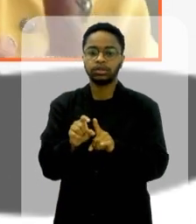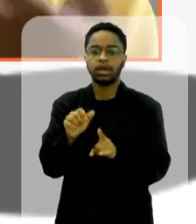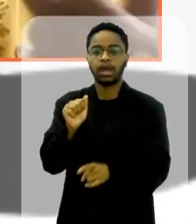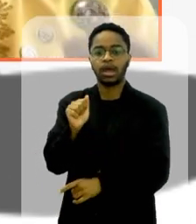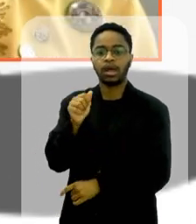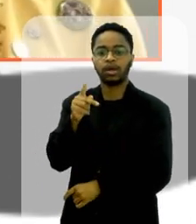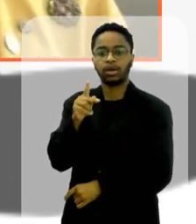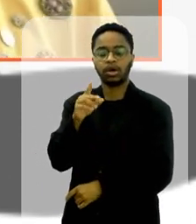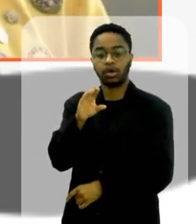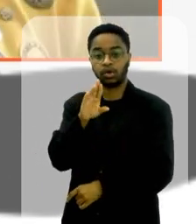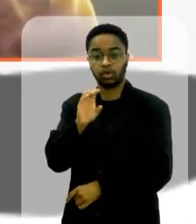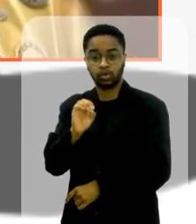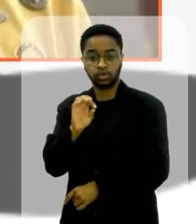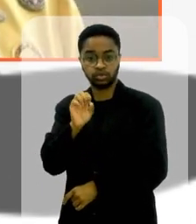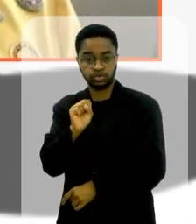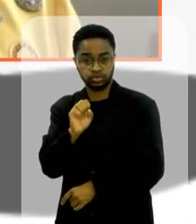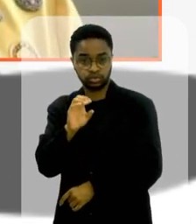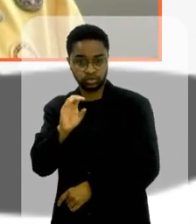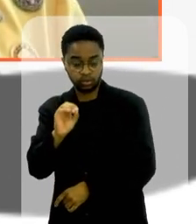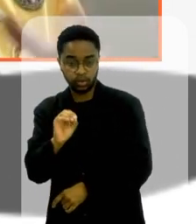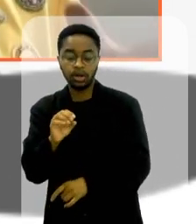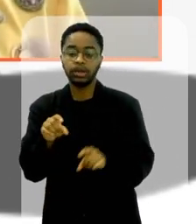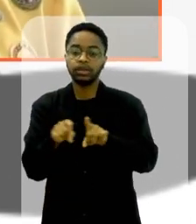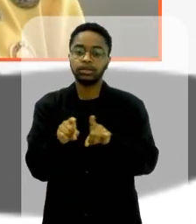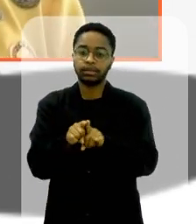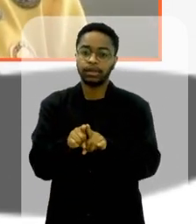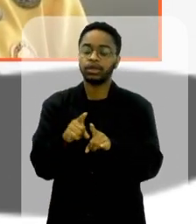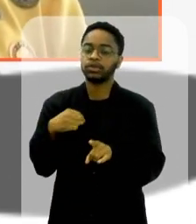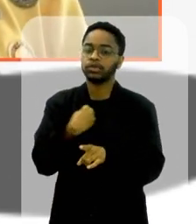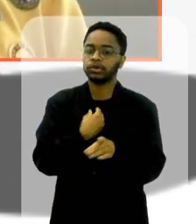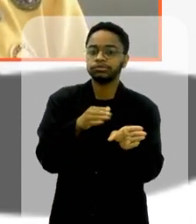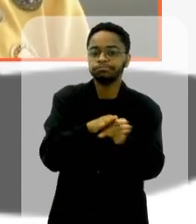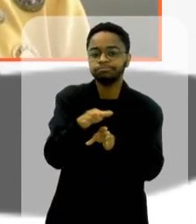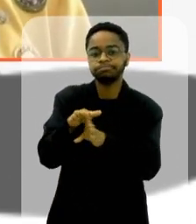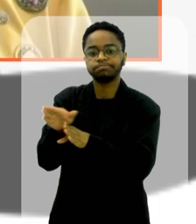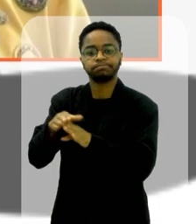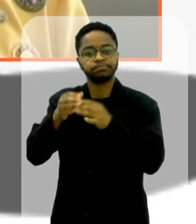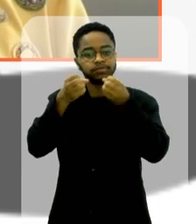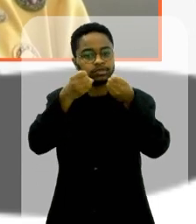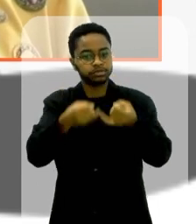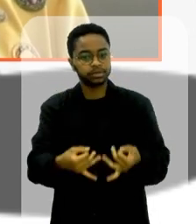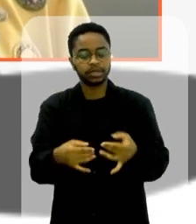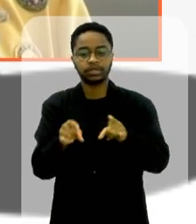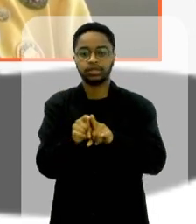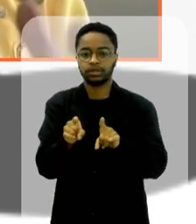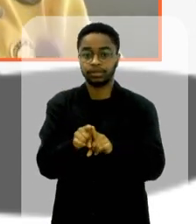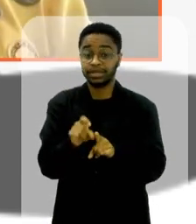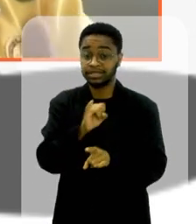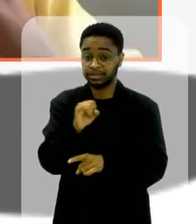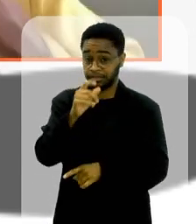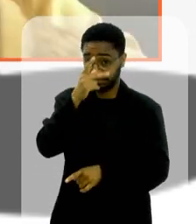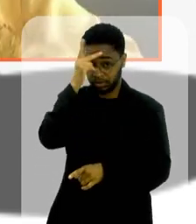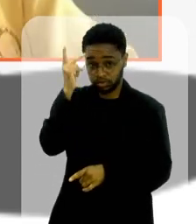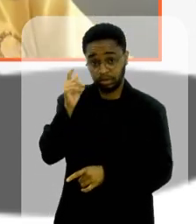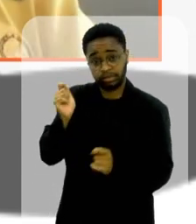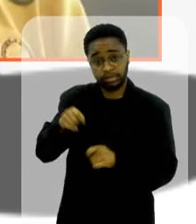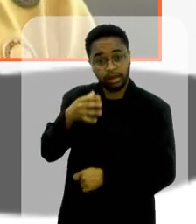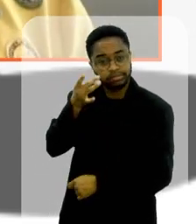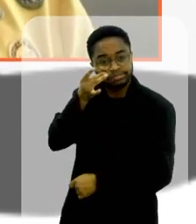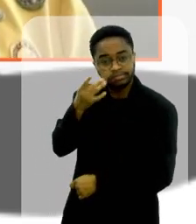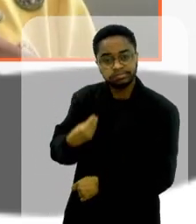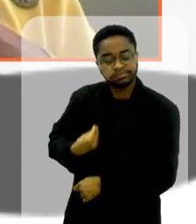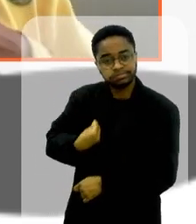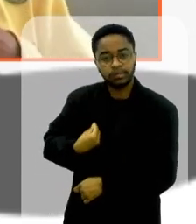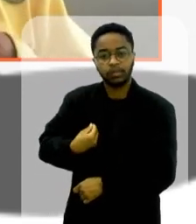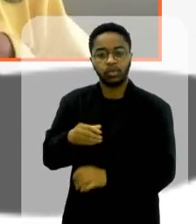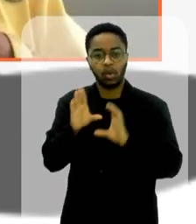o acróstico. Tudo isso nós podemos tranquilamente dar uma explicação, né? E se a pessoa puder comparecer num